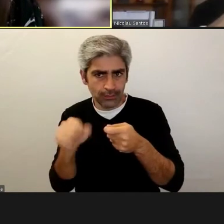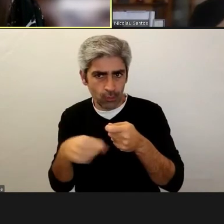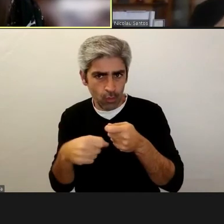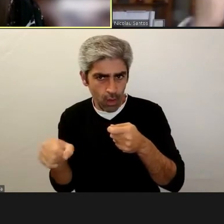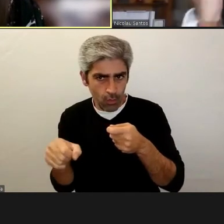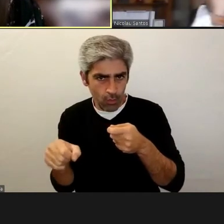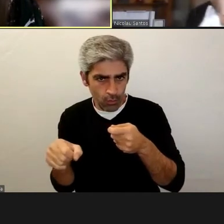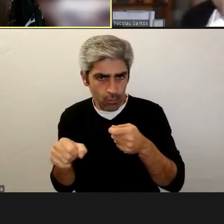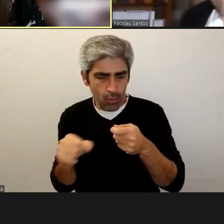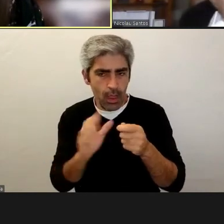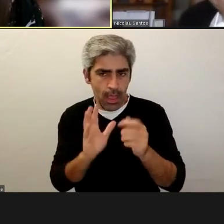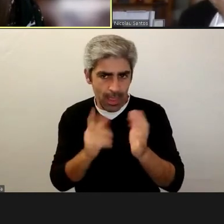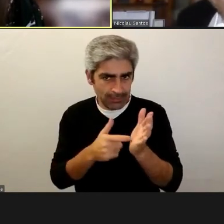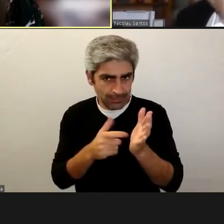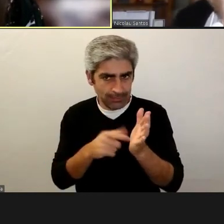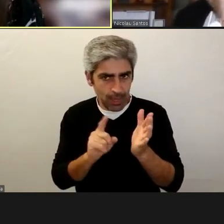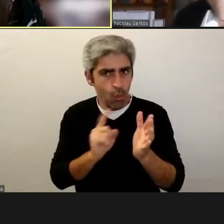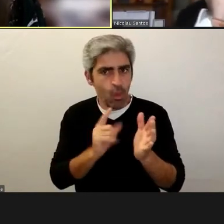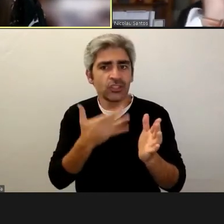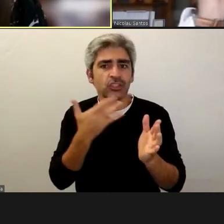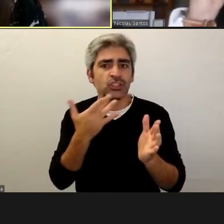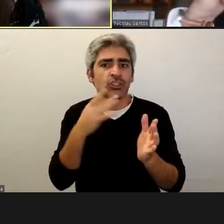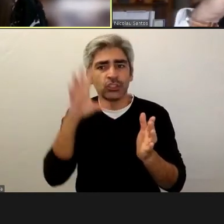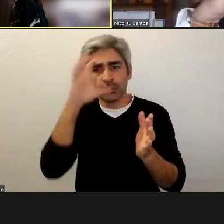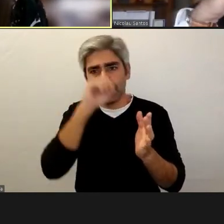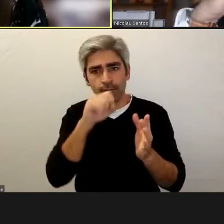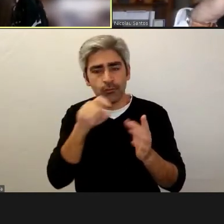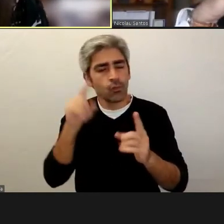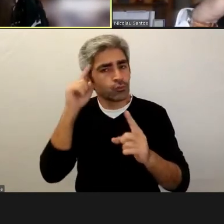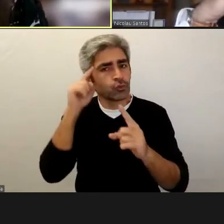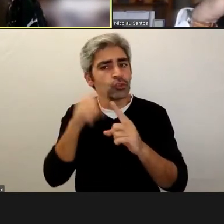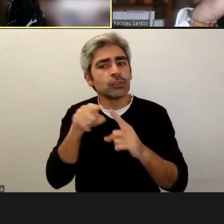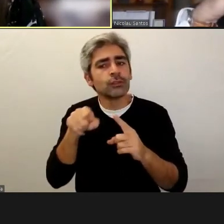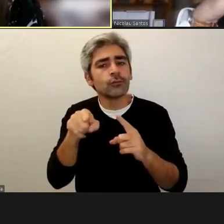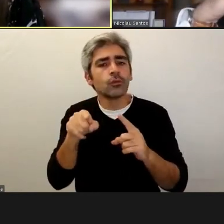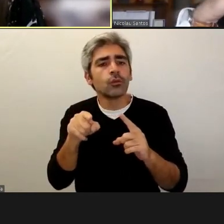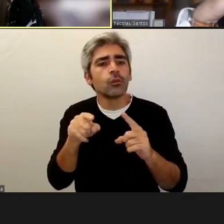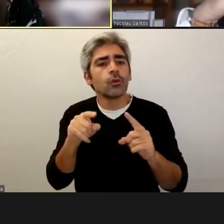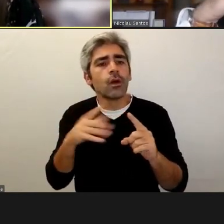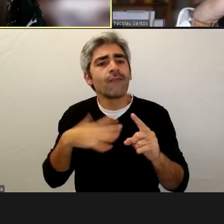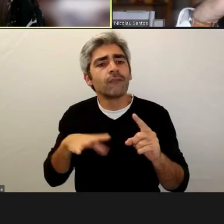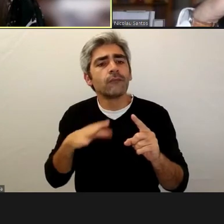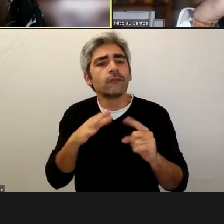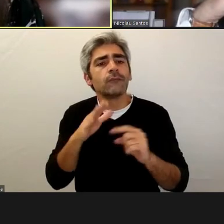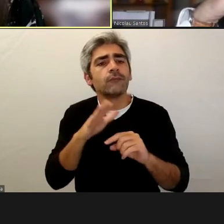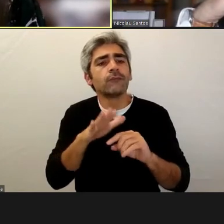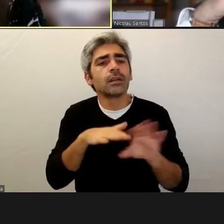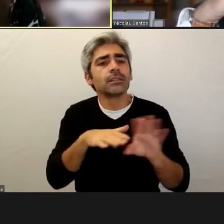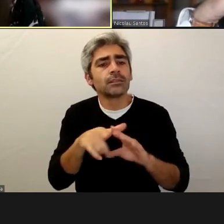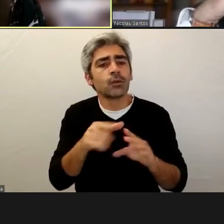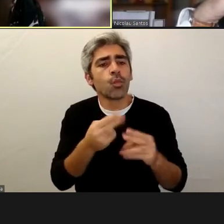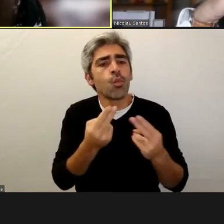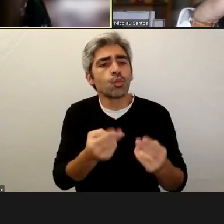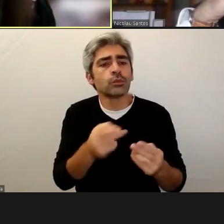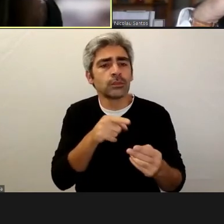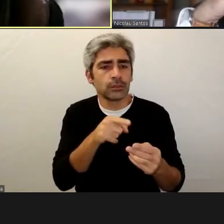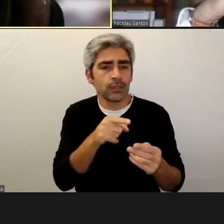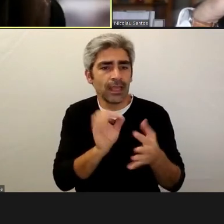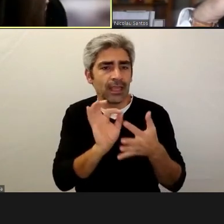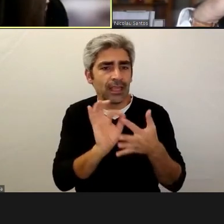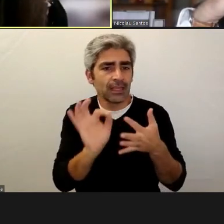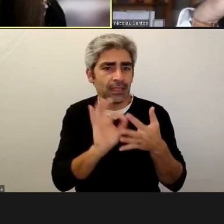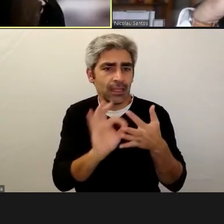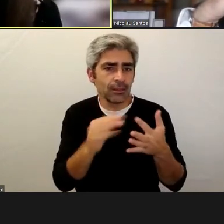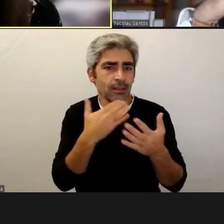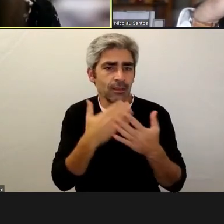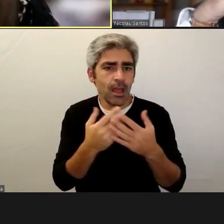necessário e não excessivo em relação ao fim que é invocado quando se utiliza aquele critério para estabelecer